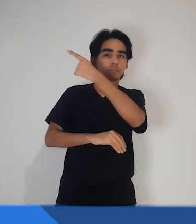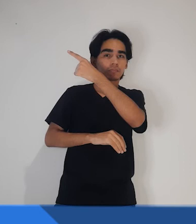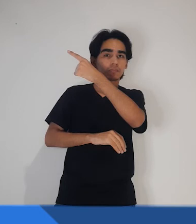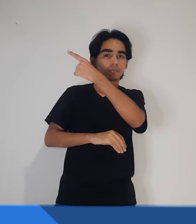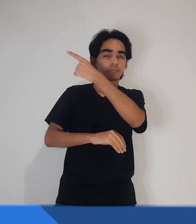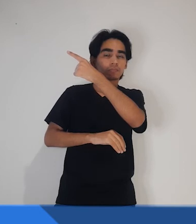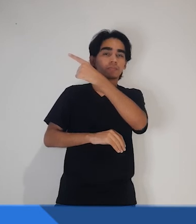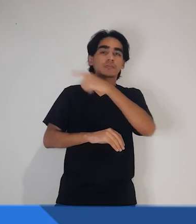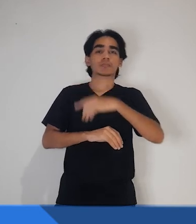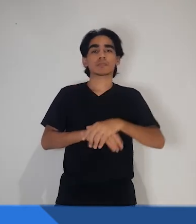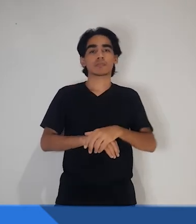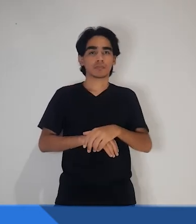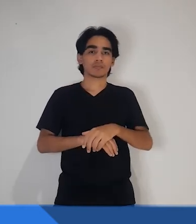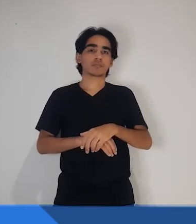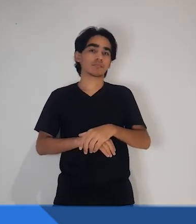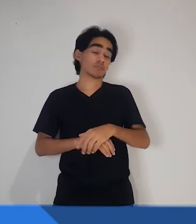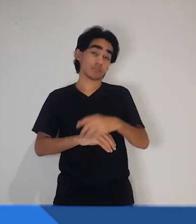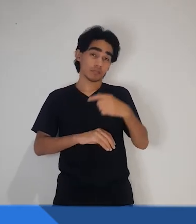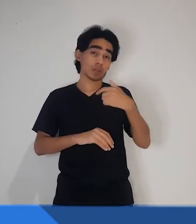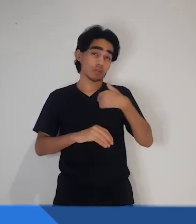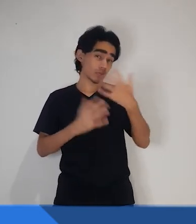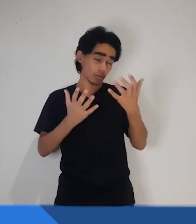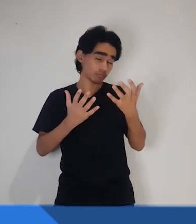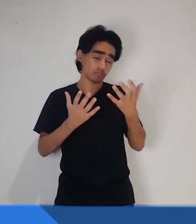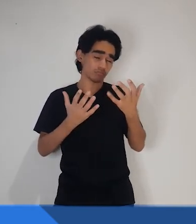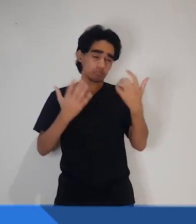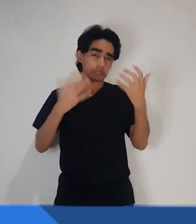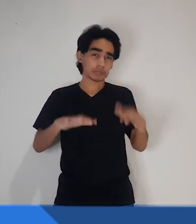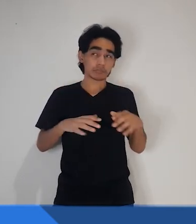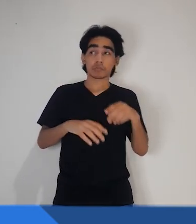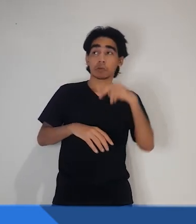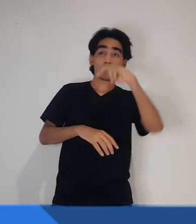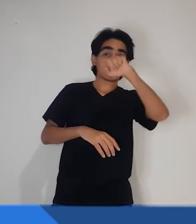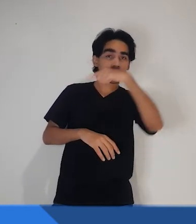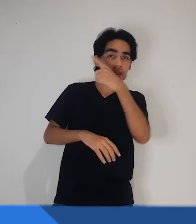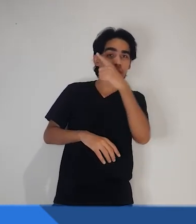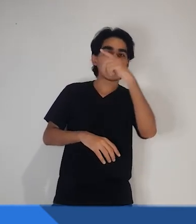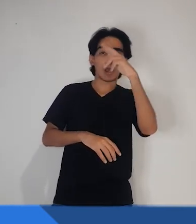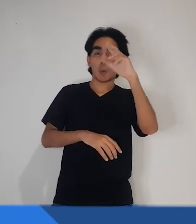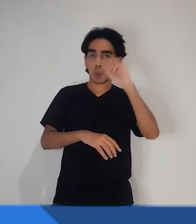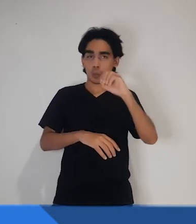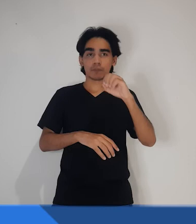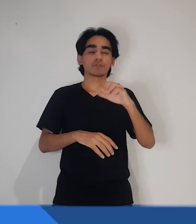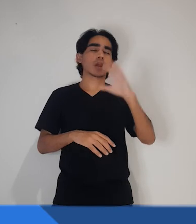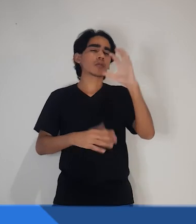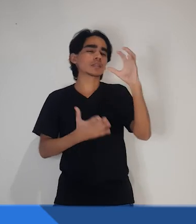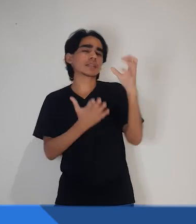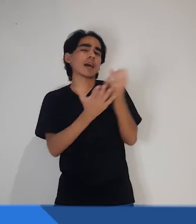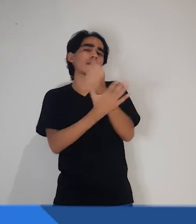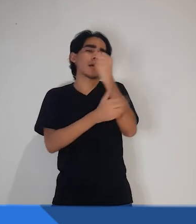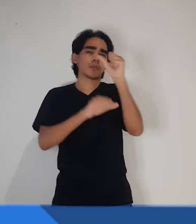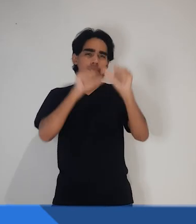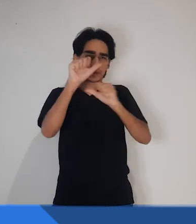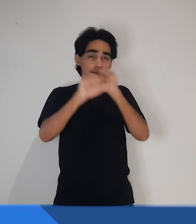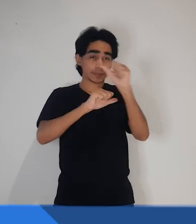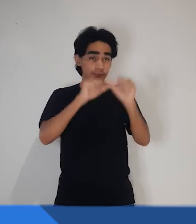3 ou ilimitado. No nosso caso, eu vou manter como não. E agora eu vou clicar em salvar